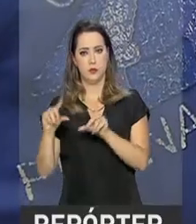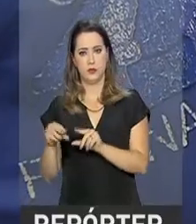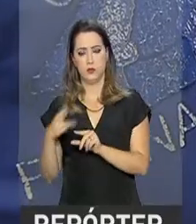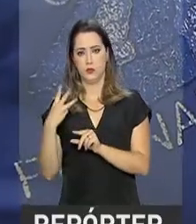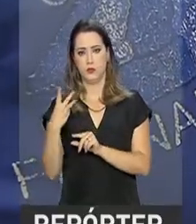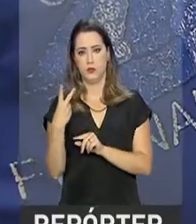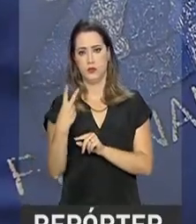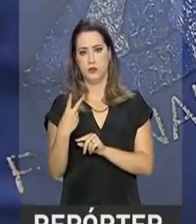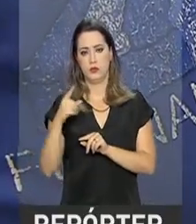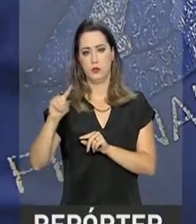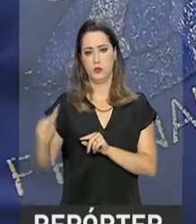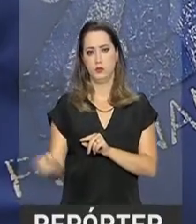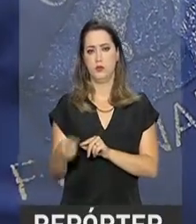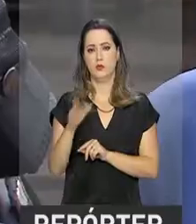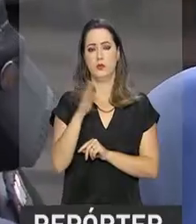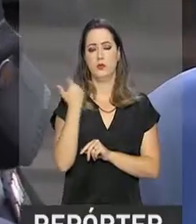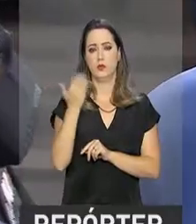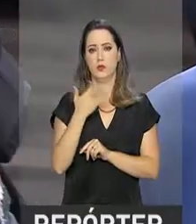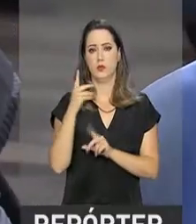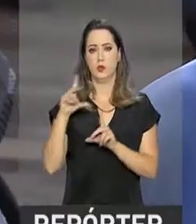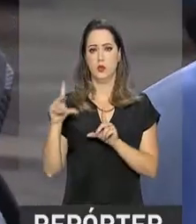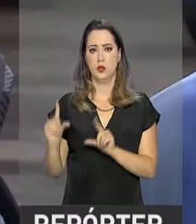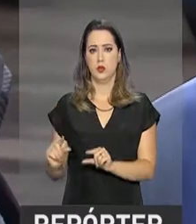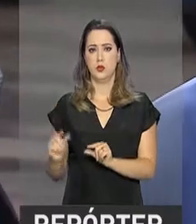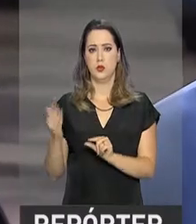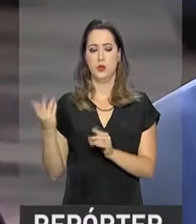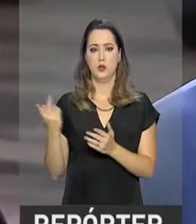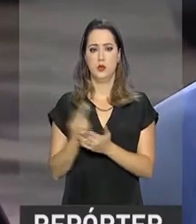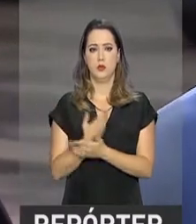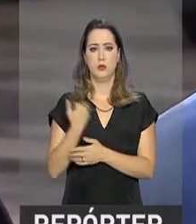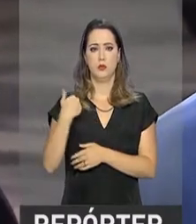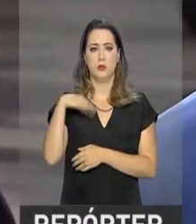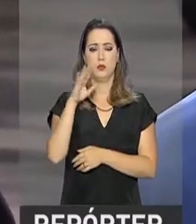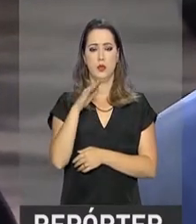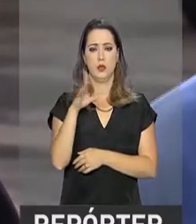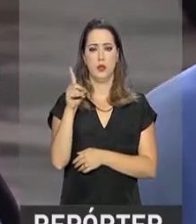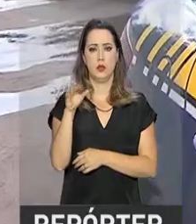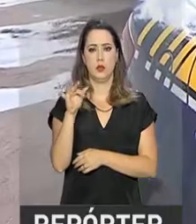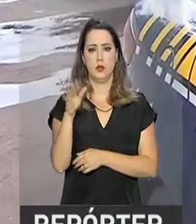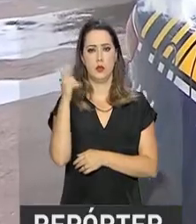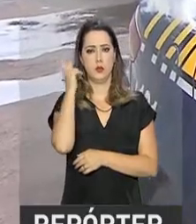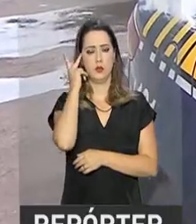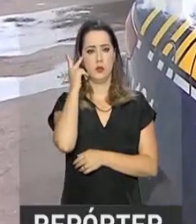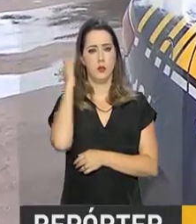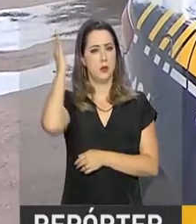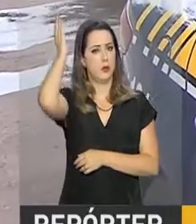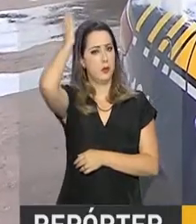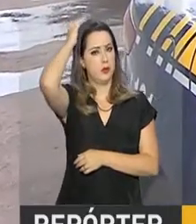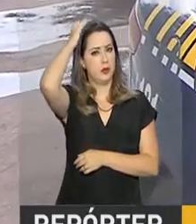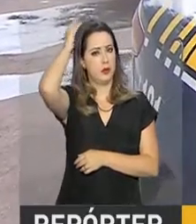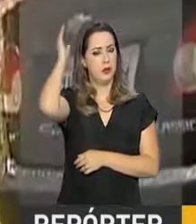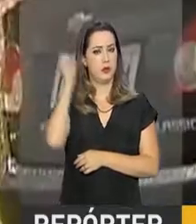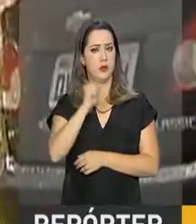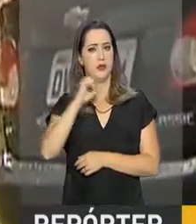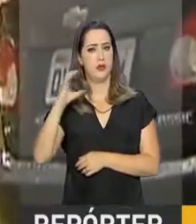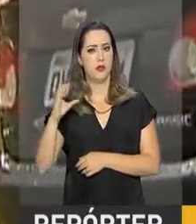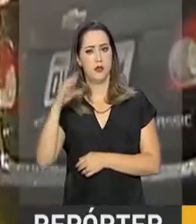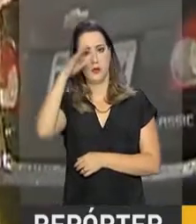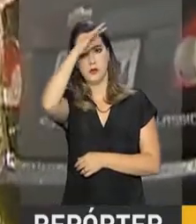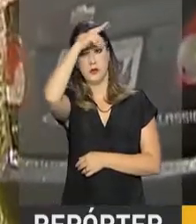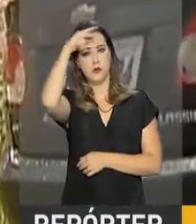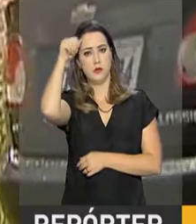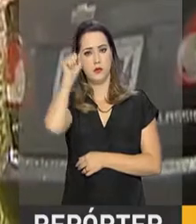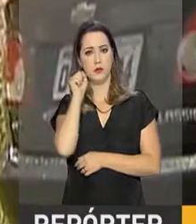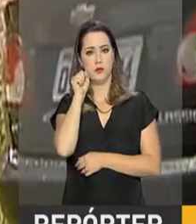32 mil mortes as quedas foram maiores no distrito federal são paulo paraná santa catarina e mato grosso do